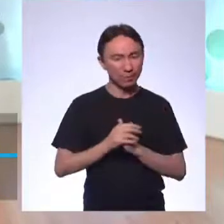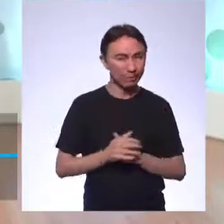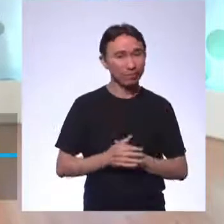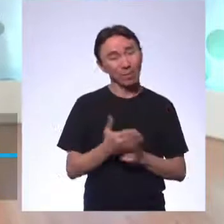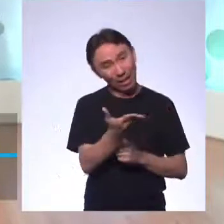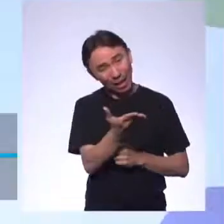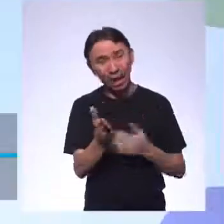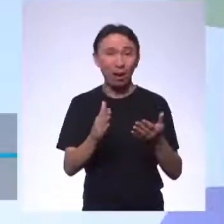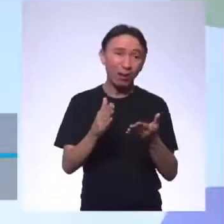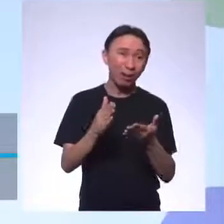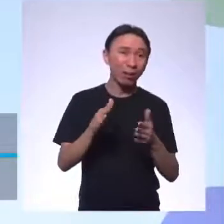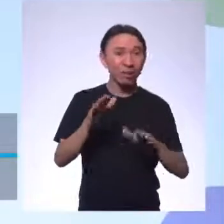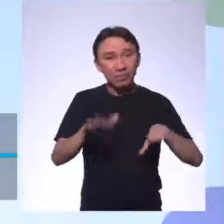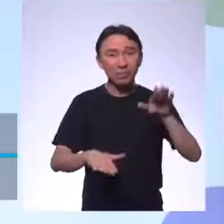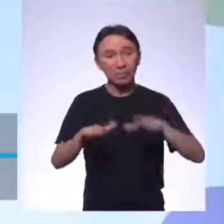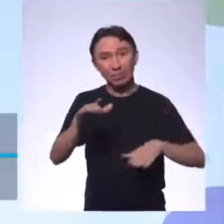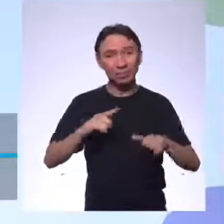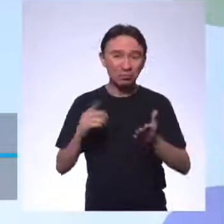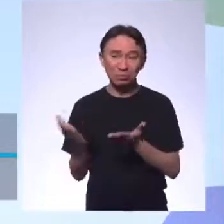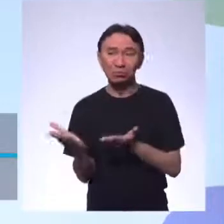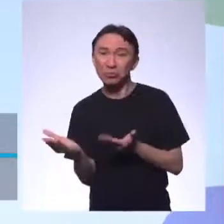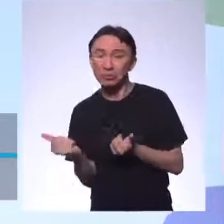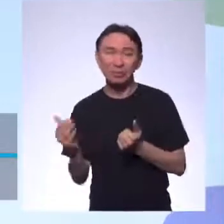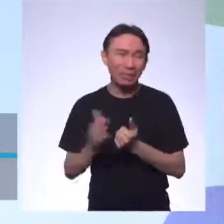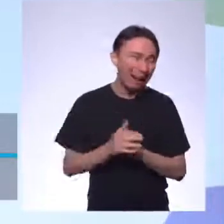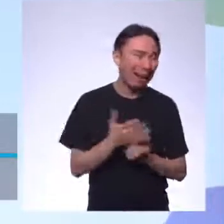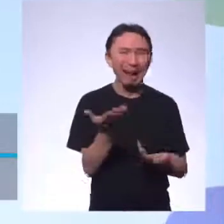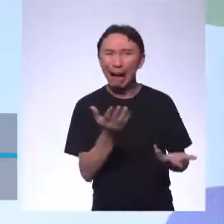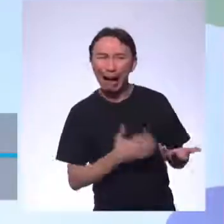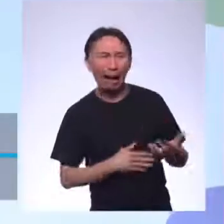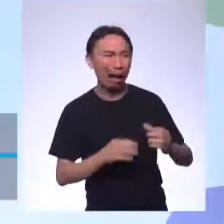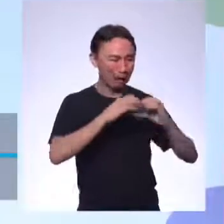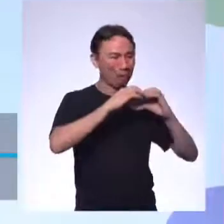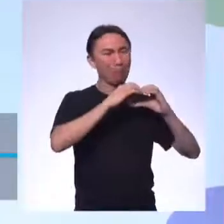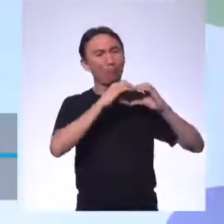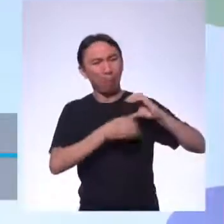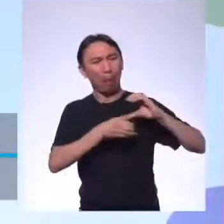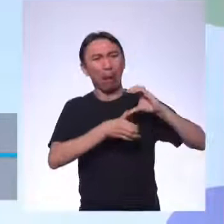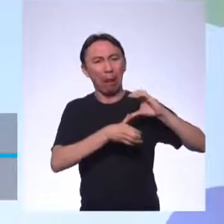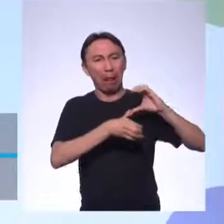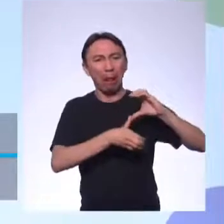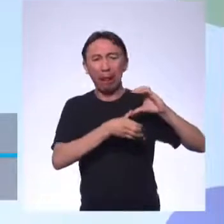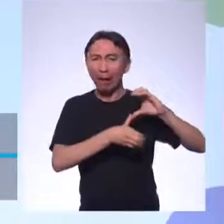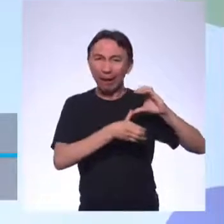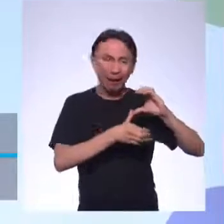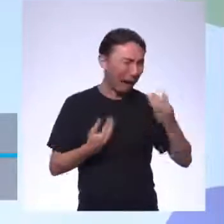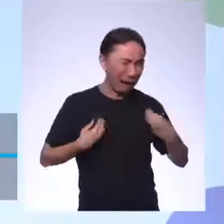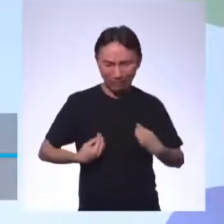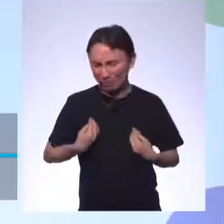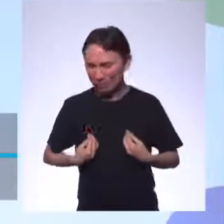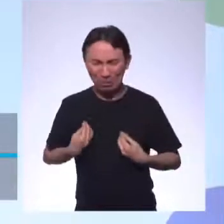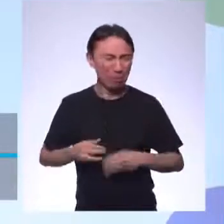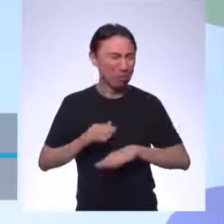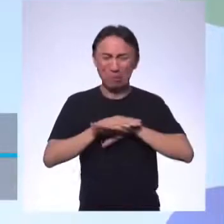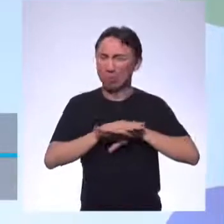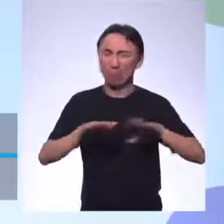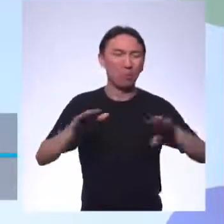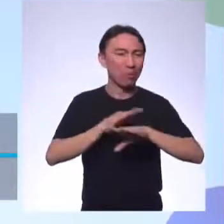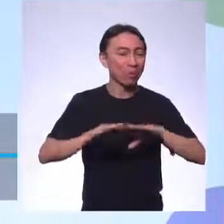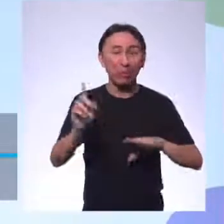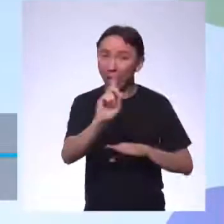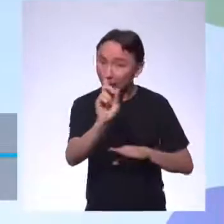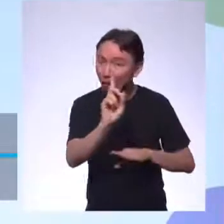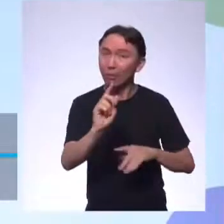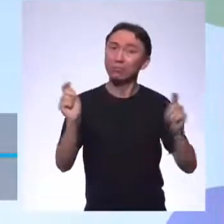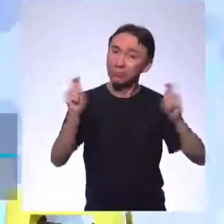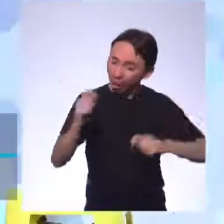teve algum, assim, desiludiu com alguém, aí acha que a vida acabou. Calma, você tem muito ainda o que viver, você vai achar, fica calmo, que vai dar